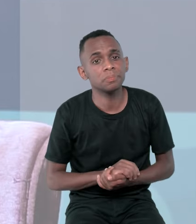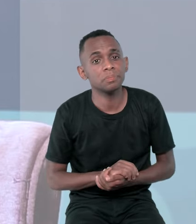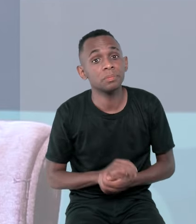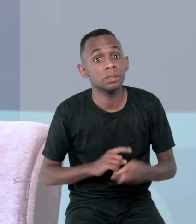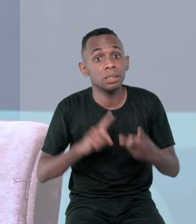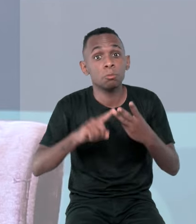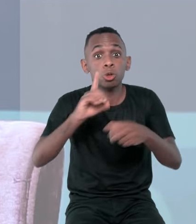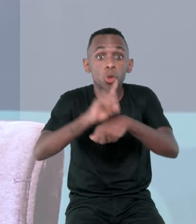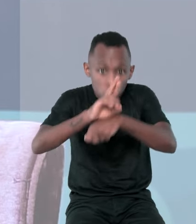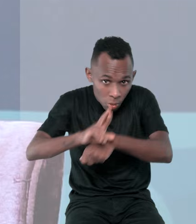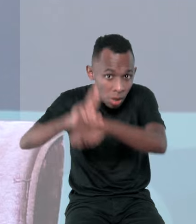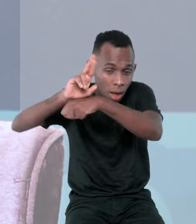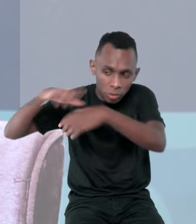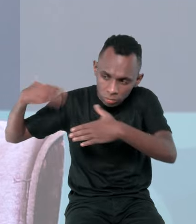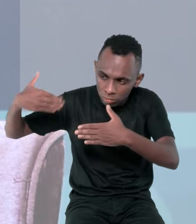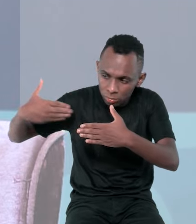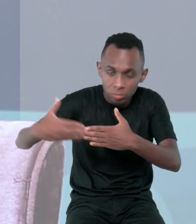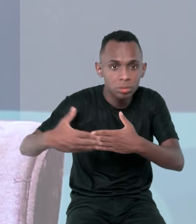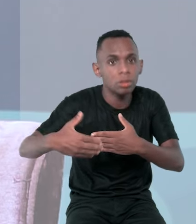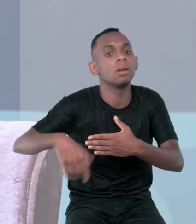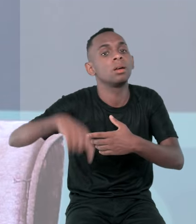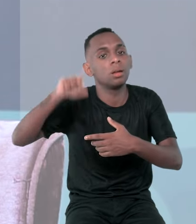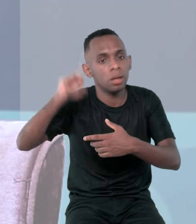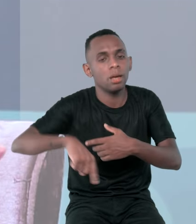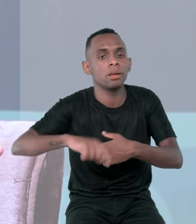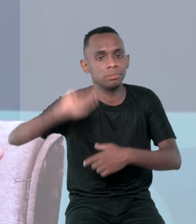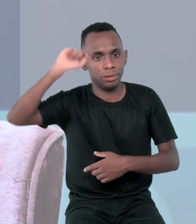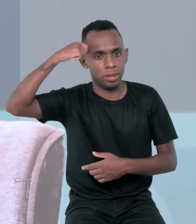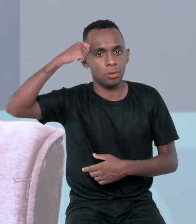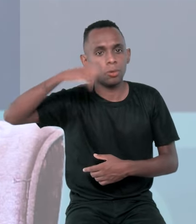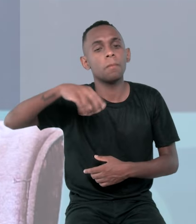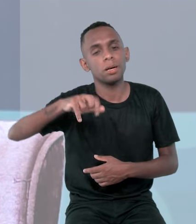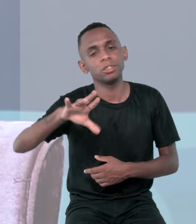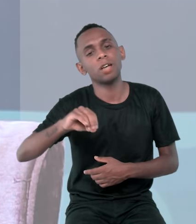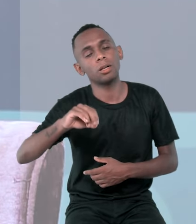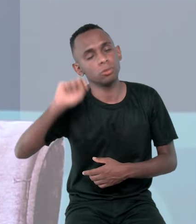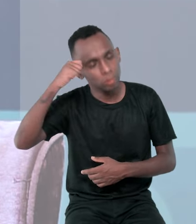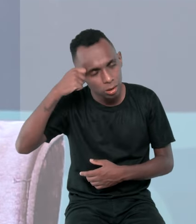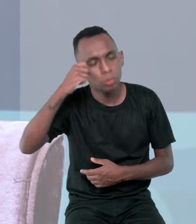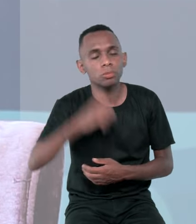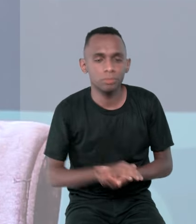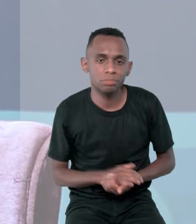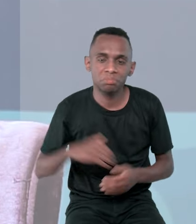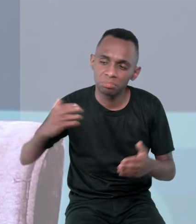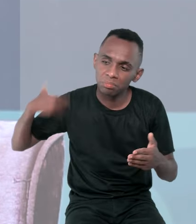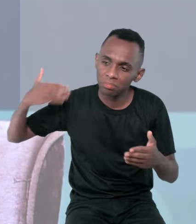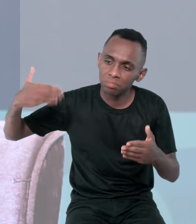E no doutorado, ele enegreceu, né? Virou negro.